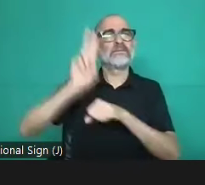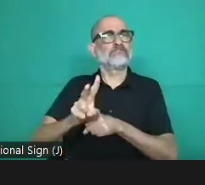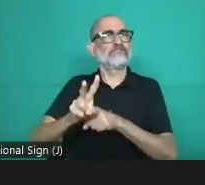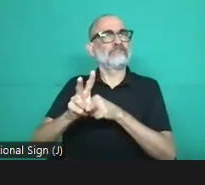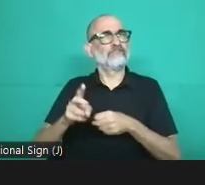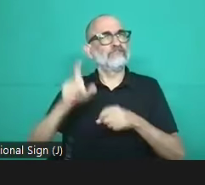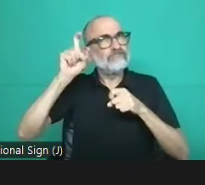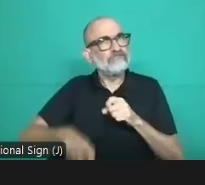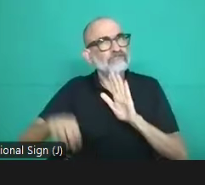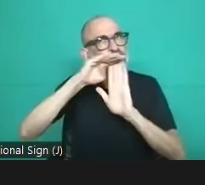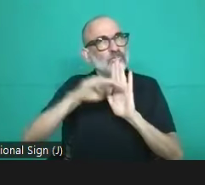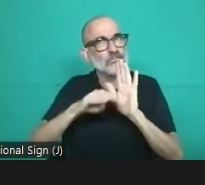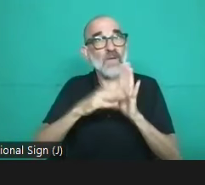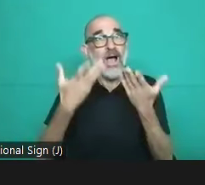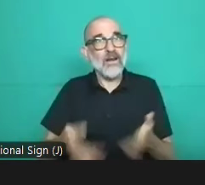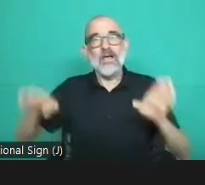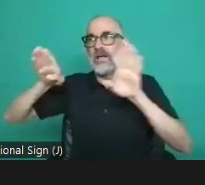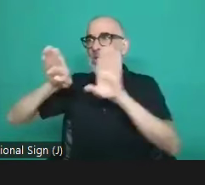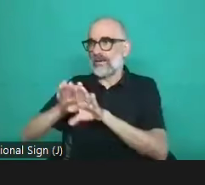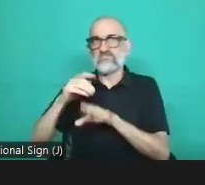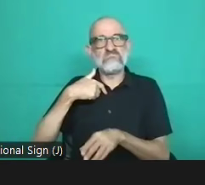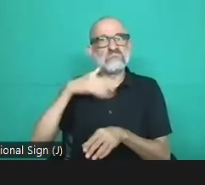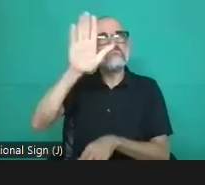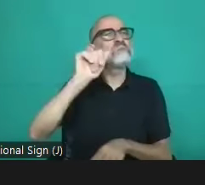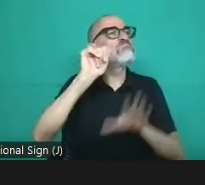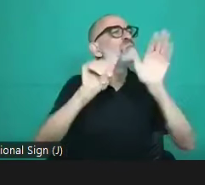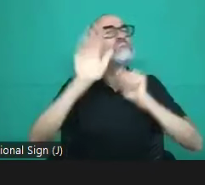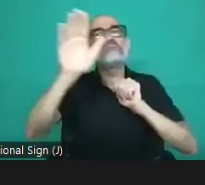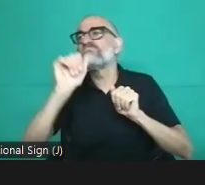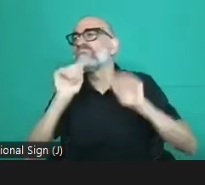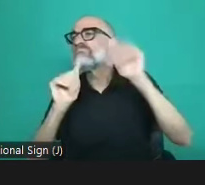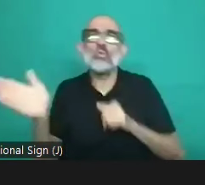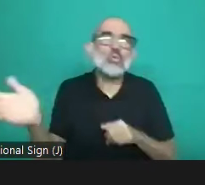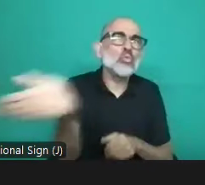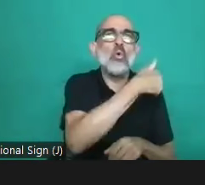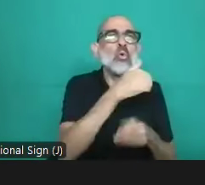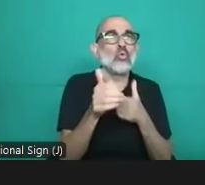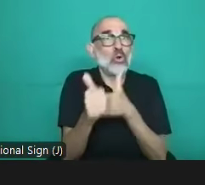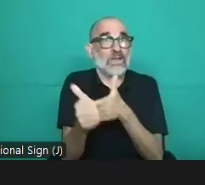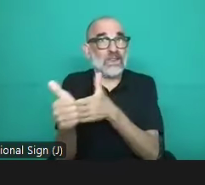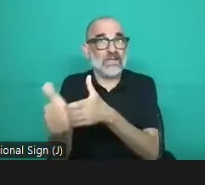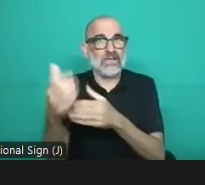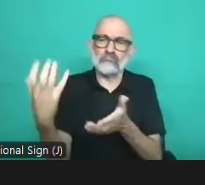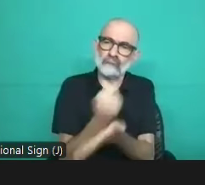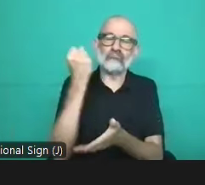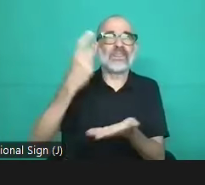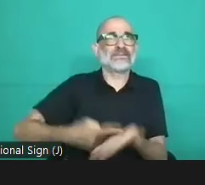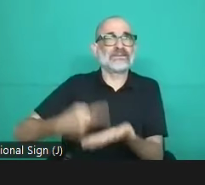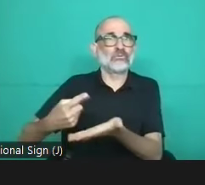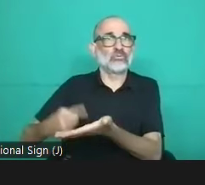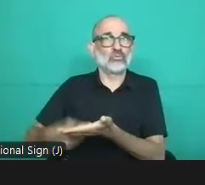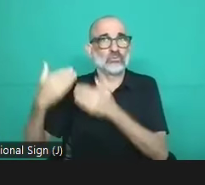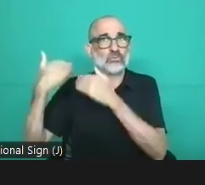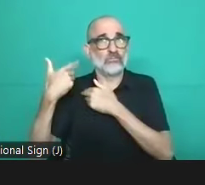a priorizar a segurança diagnóstica como um pilar fundamental na melhora dos sistemas de saúde.